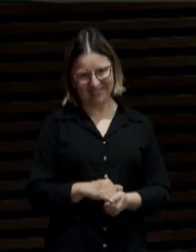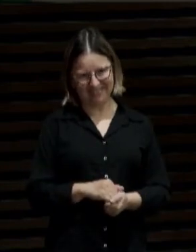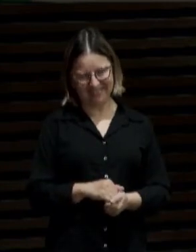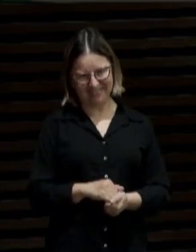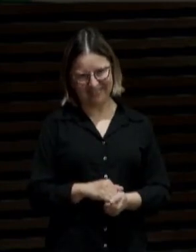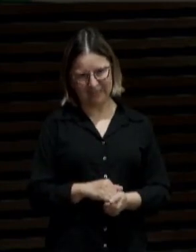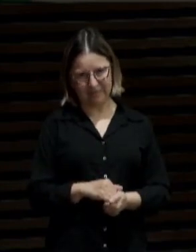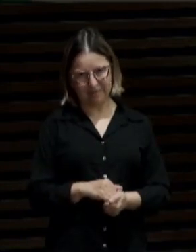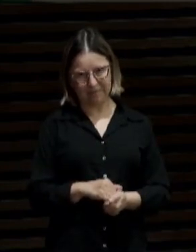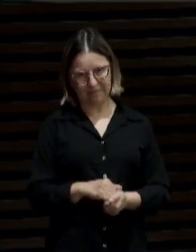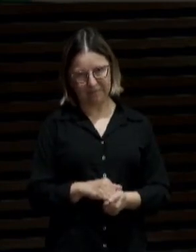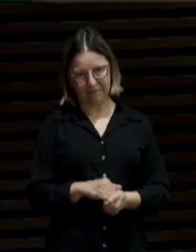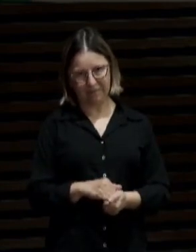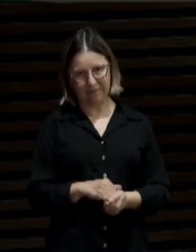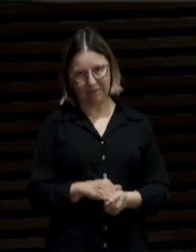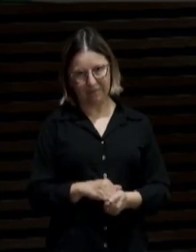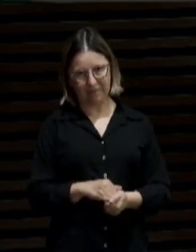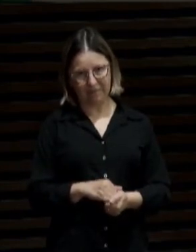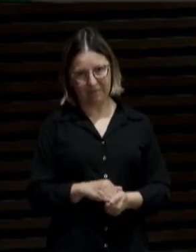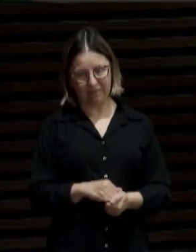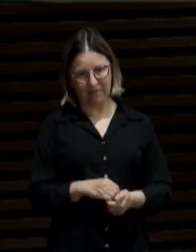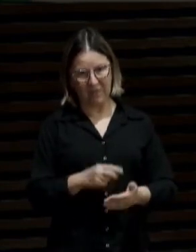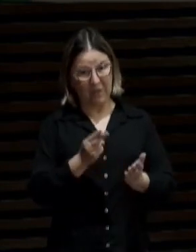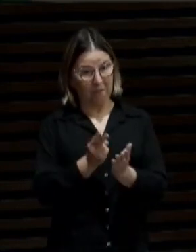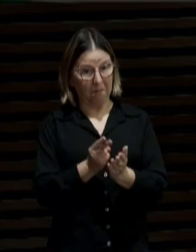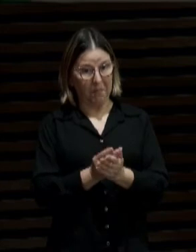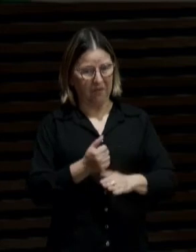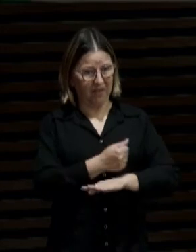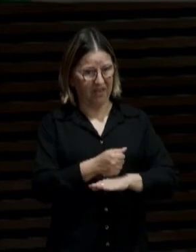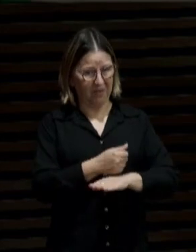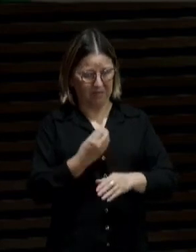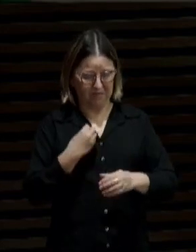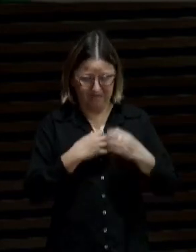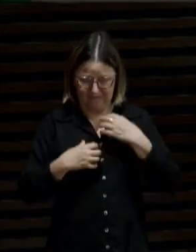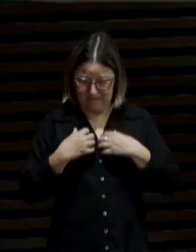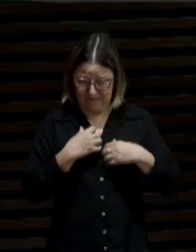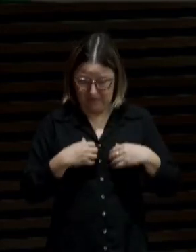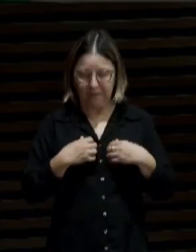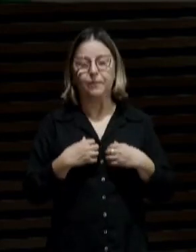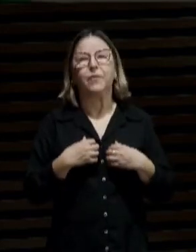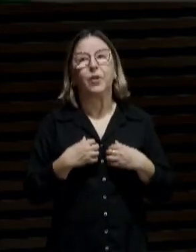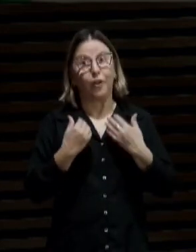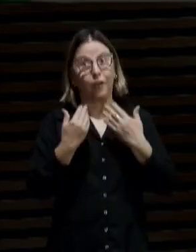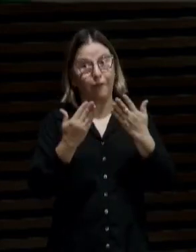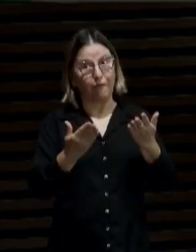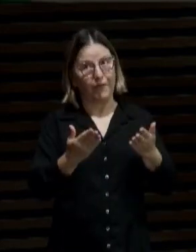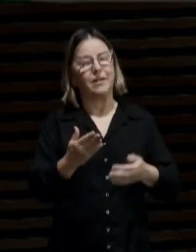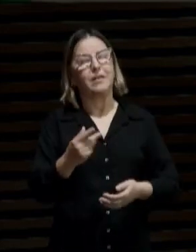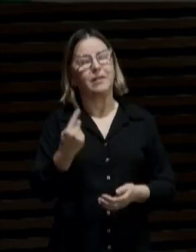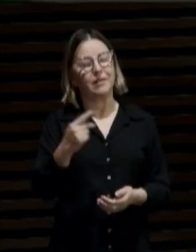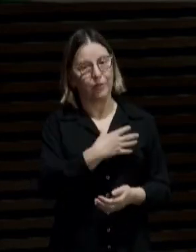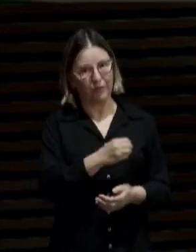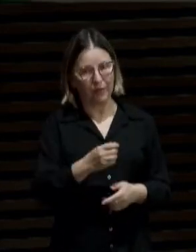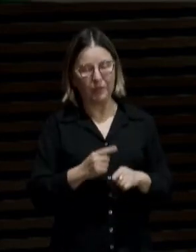E ainda que tenha tido um grande conflito interno, Abraão ofereceu seu filho crendo que o poder de Deus era tão